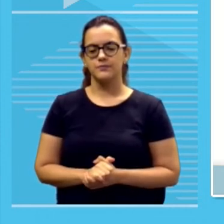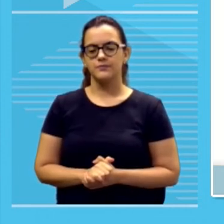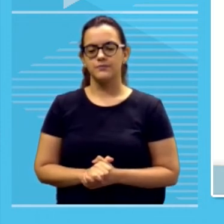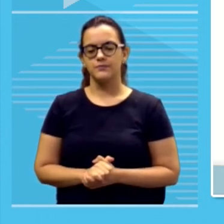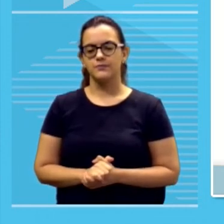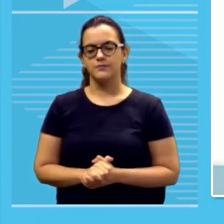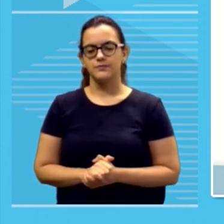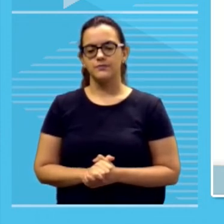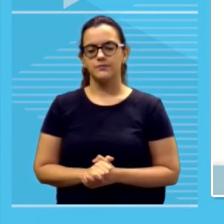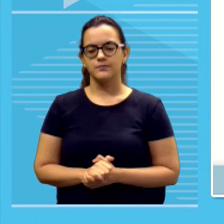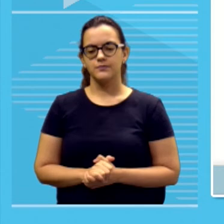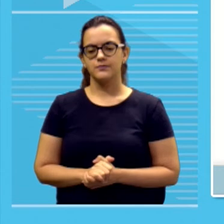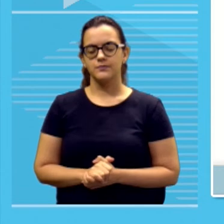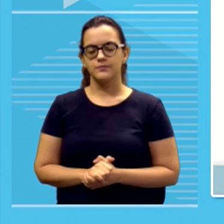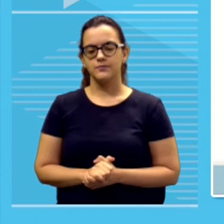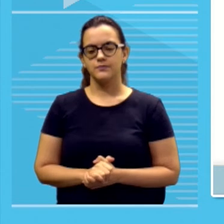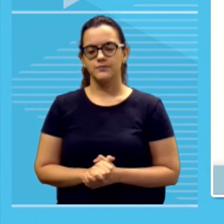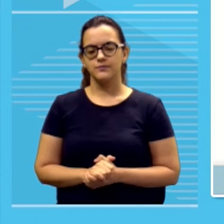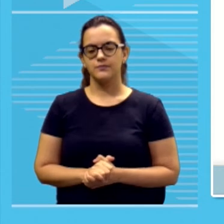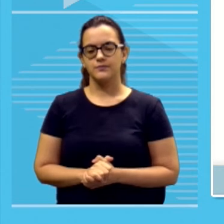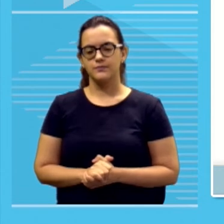do a para o c